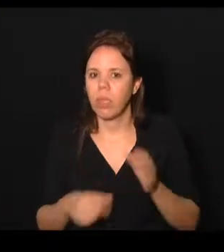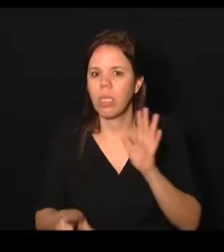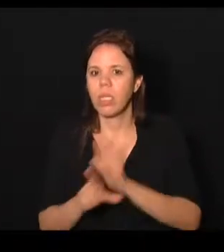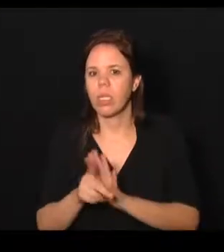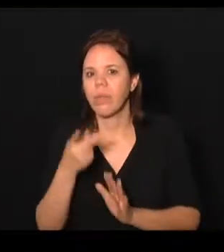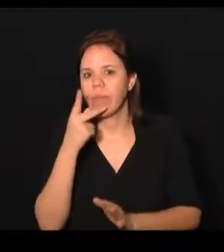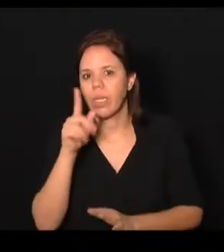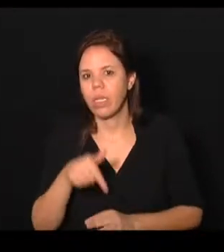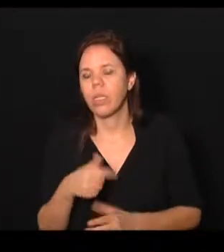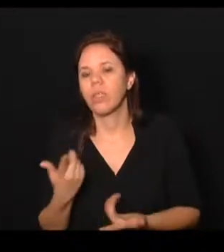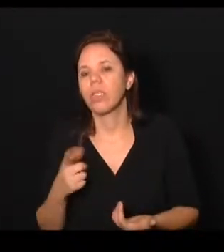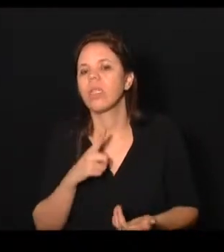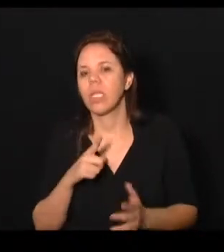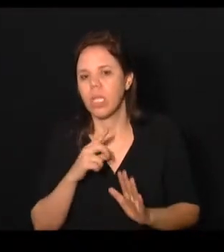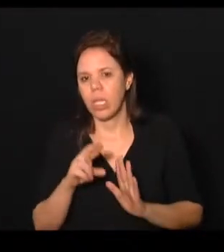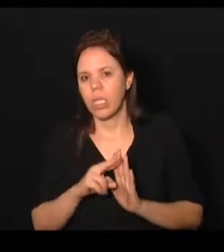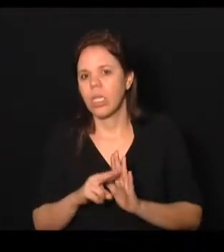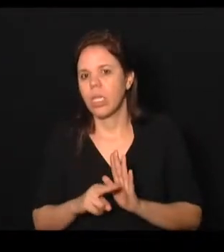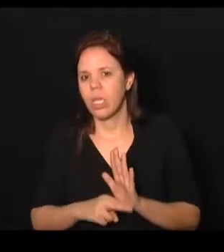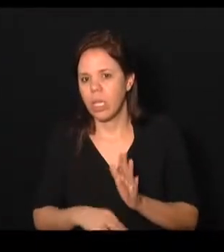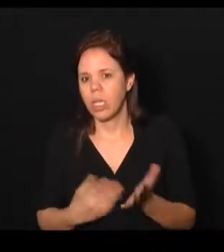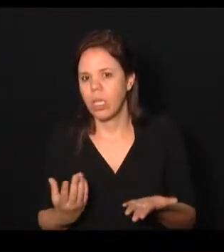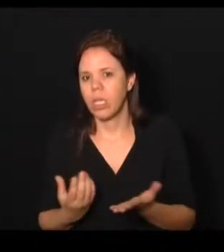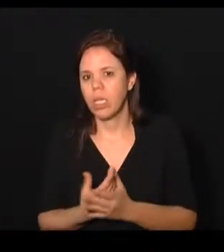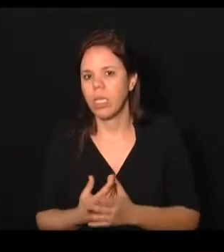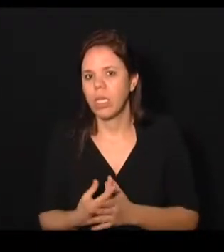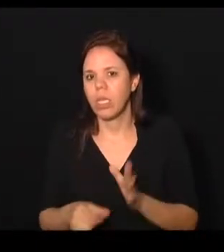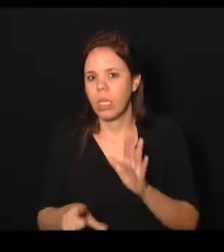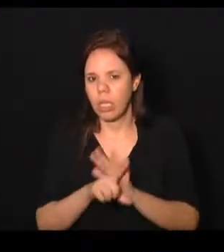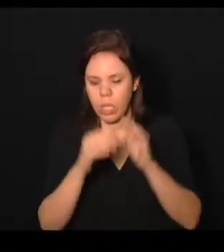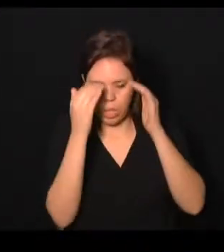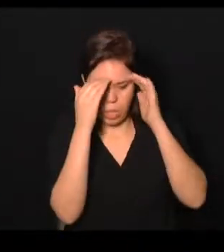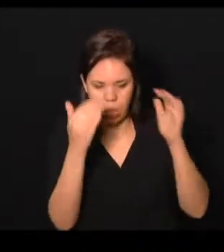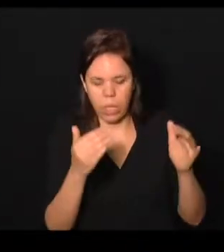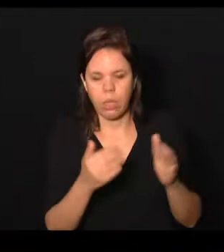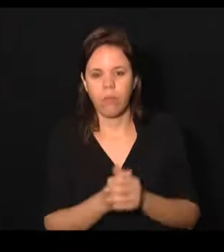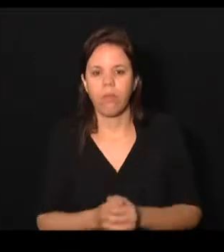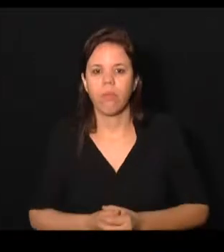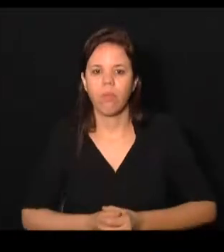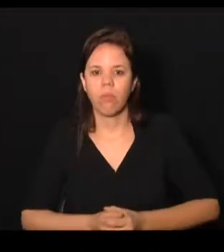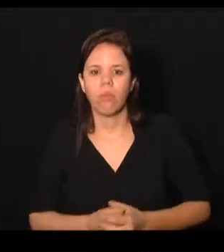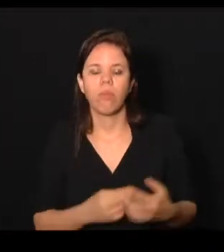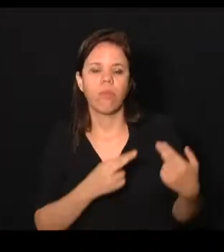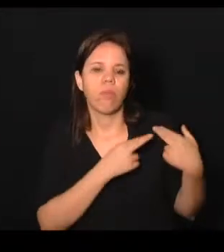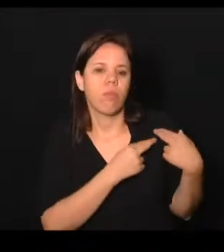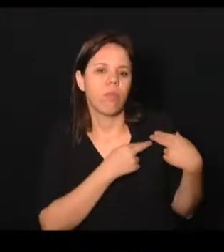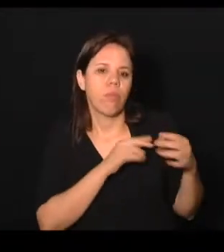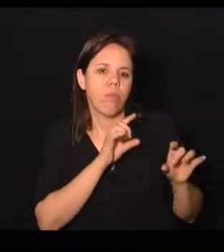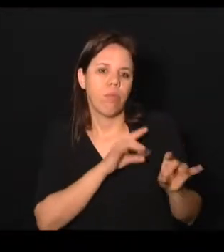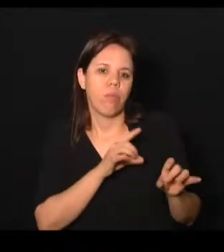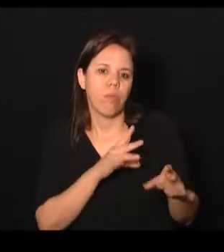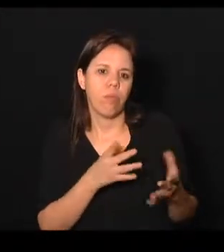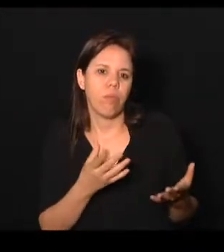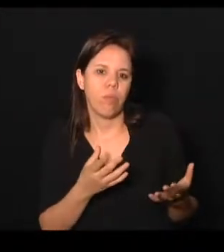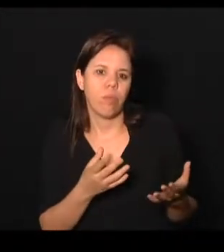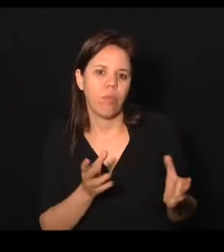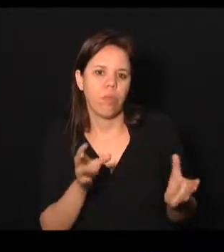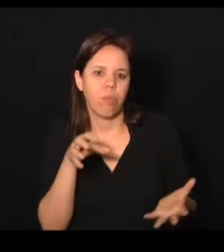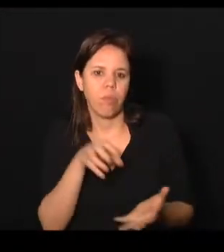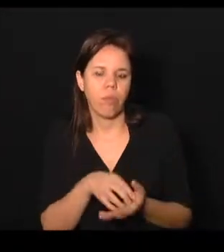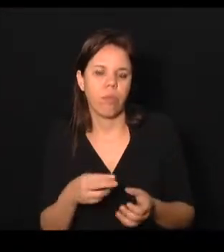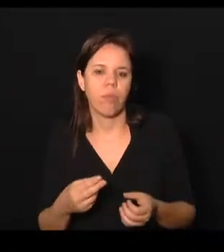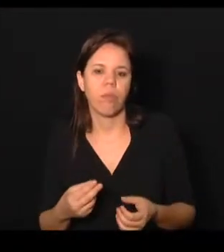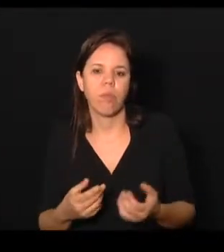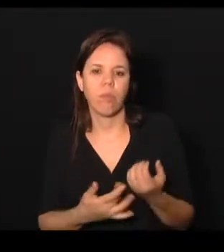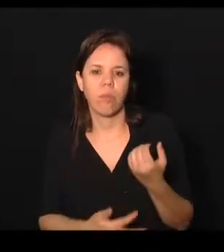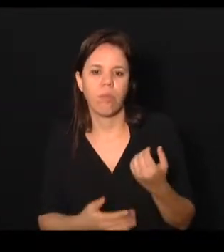isso. Existem as normas, existem as regras legais a serem seguidas, porém, o responsável técnico pelo banco de sangue, ele tem